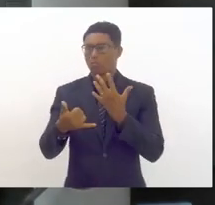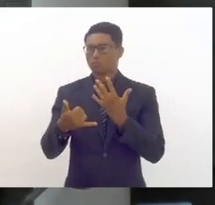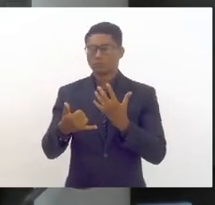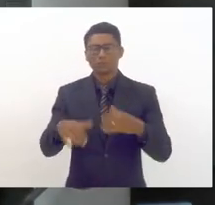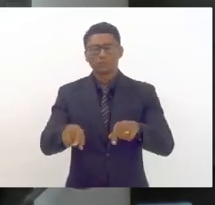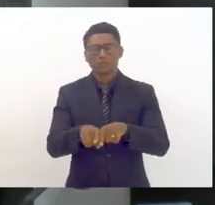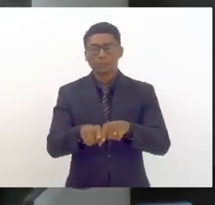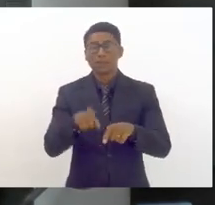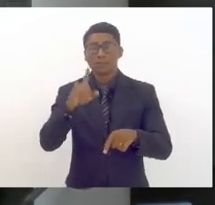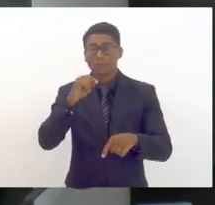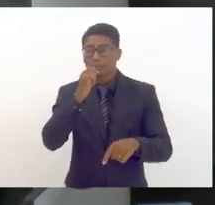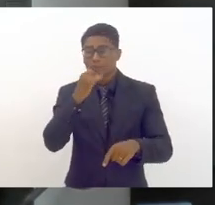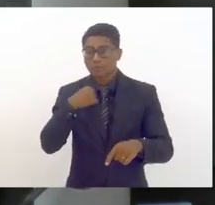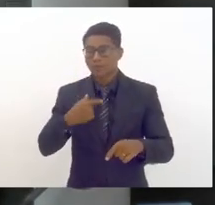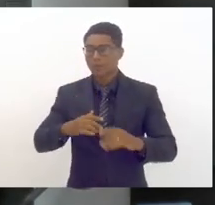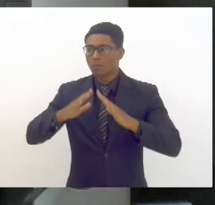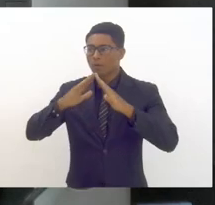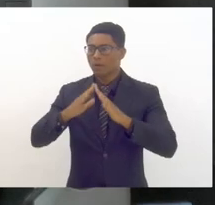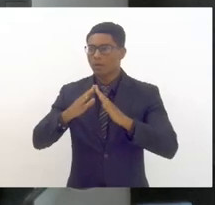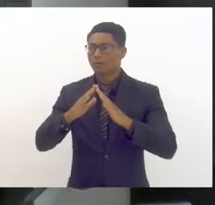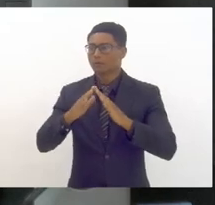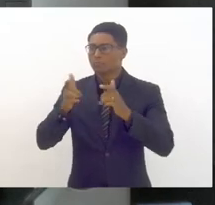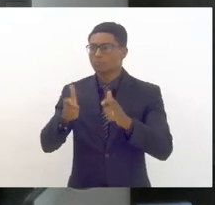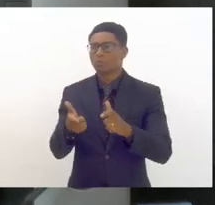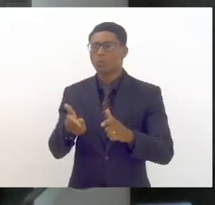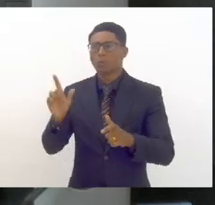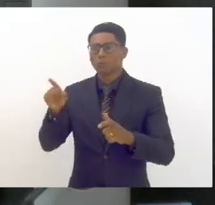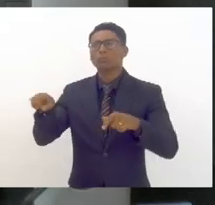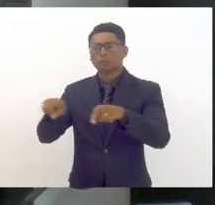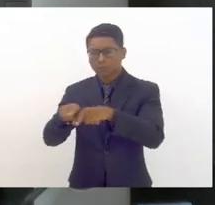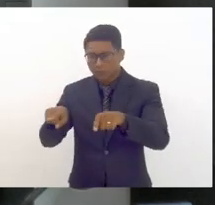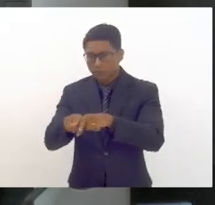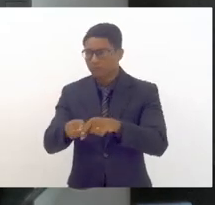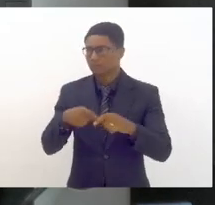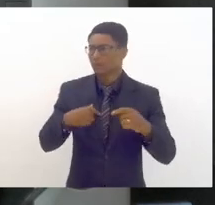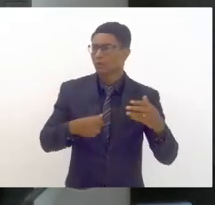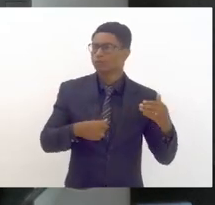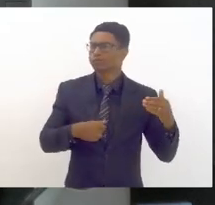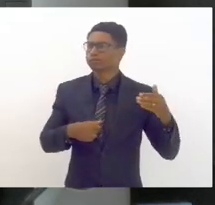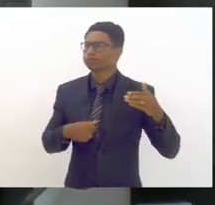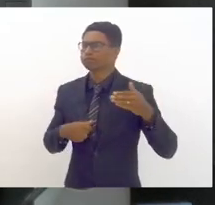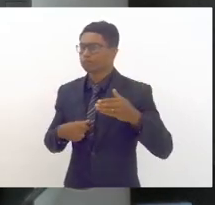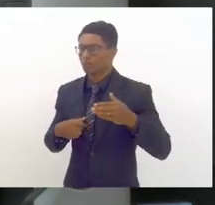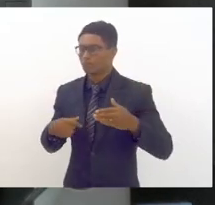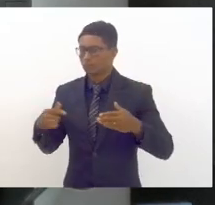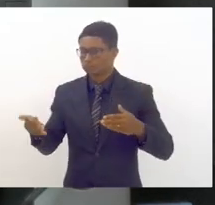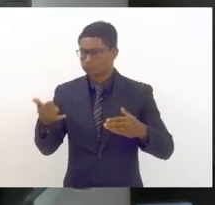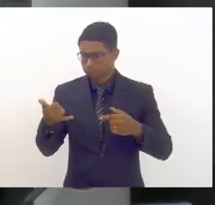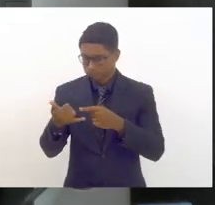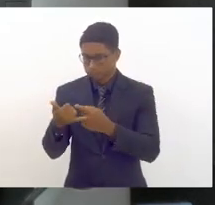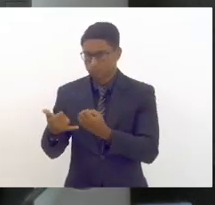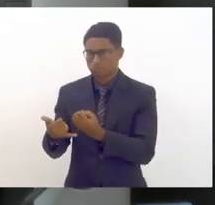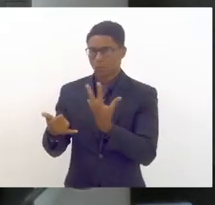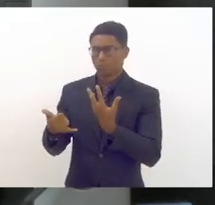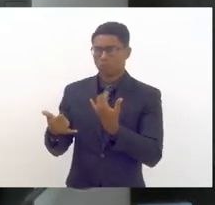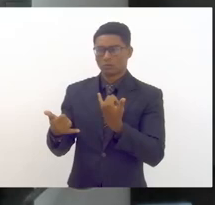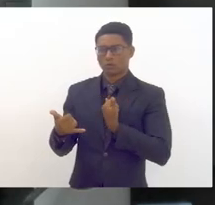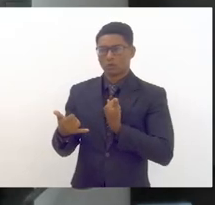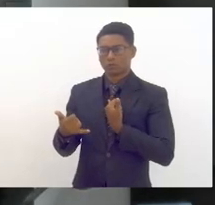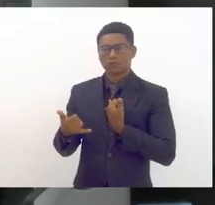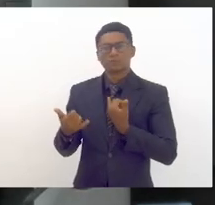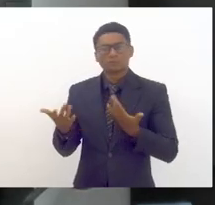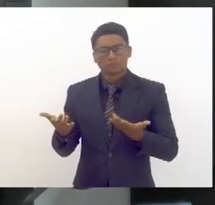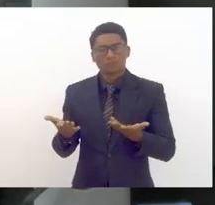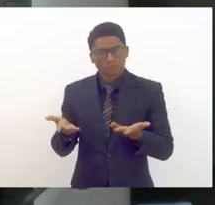vou receber. Se eu estou me dirigindo para aquele polígono desenhado como sendo área de risco, eu vou receber esse alerta. É